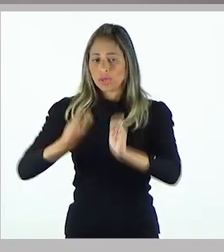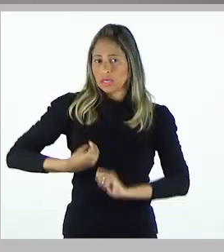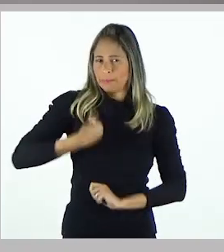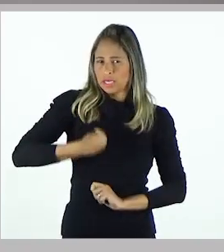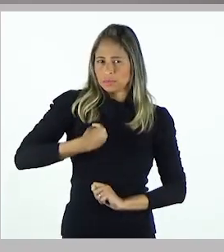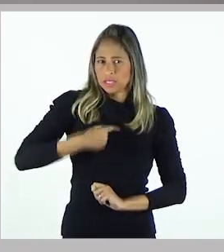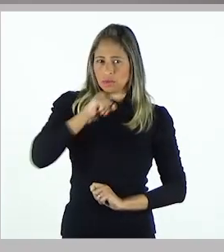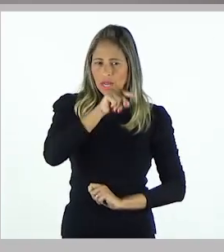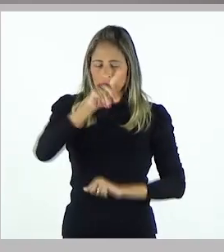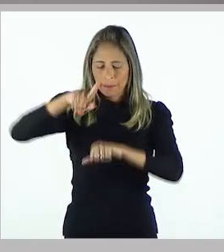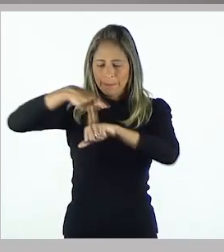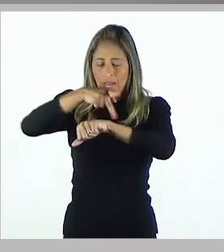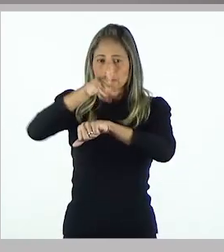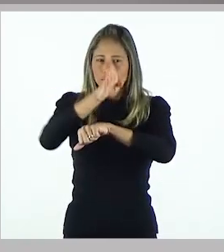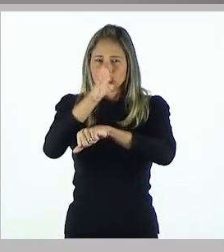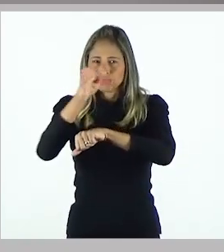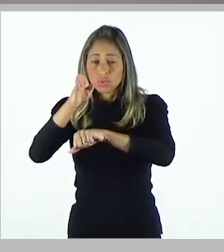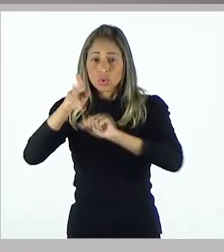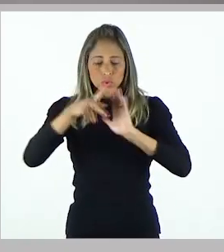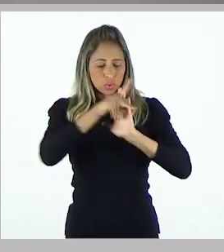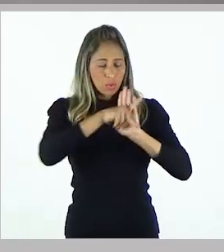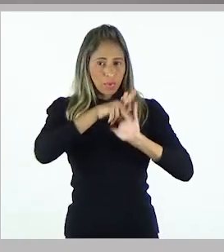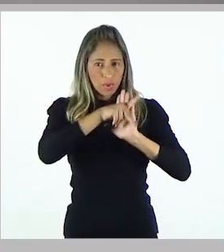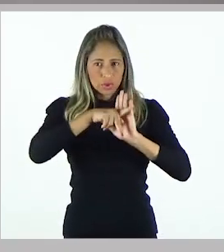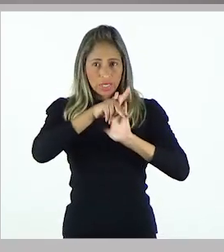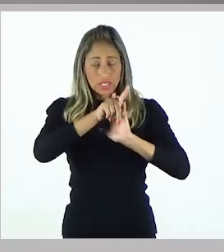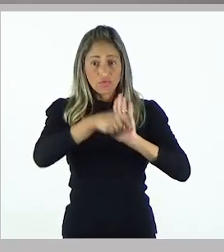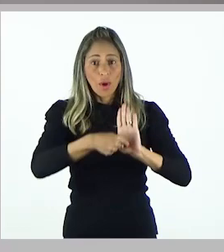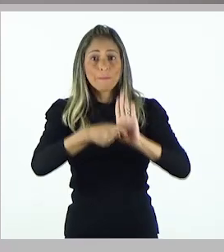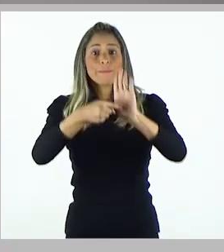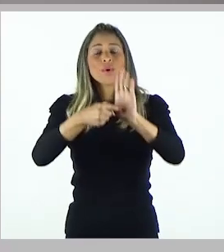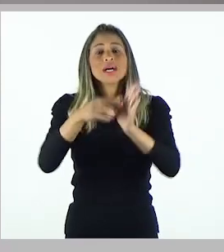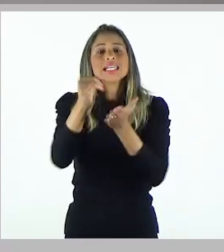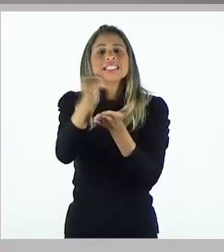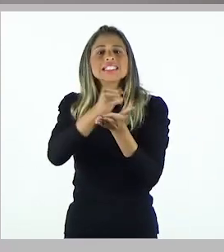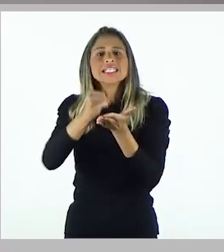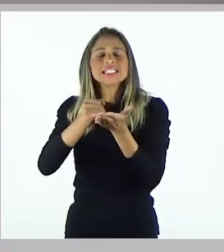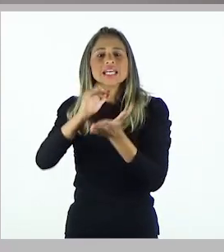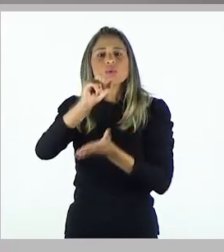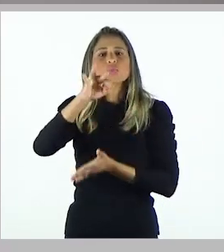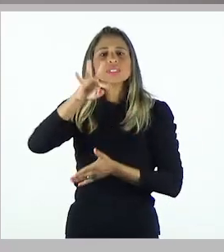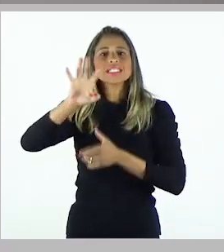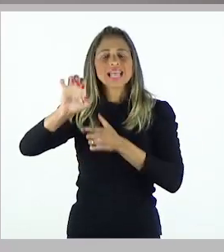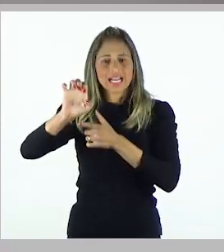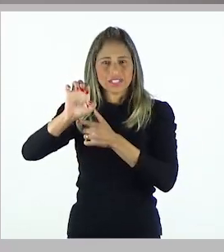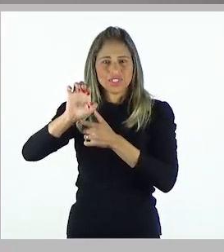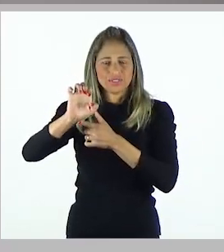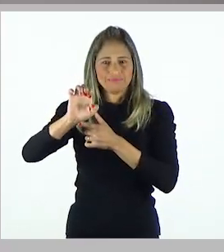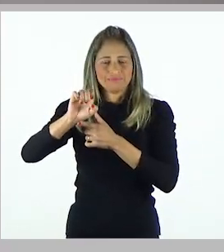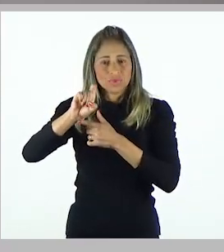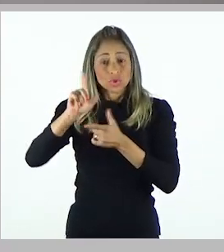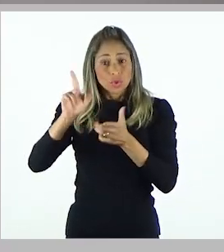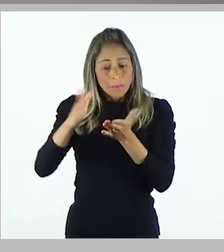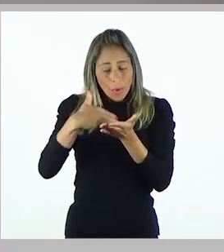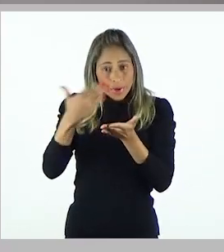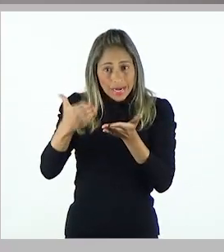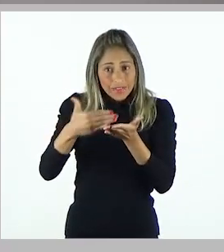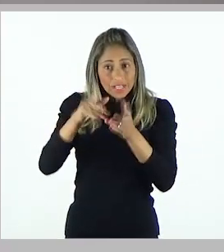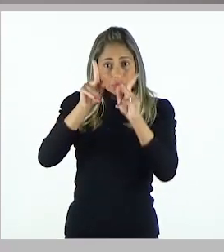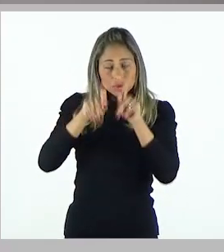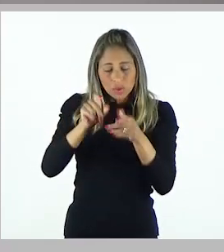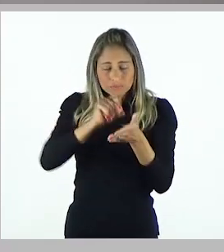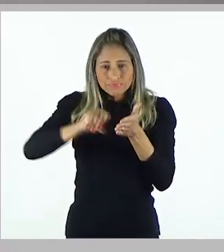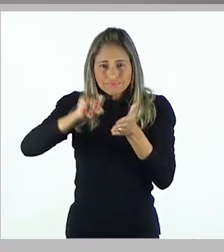a participação de cada país no projeto, foi baseado nas inscrições feitas no site da Câmara Brasileira do Livro